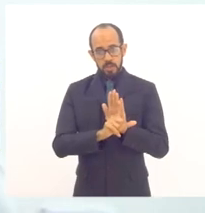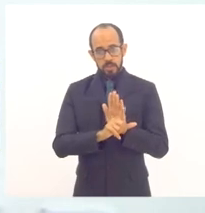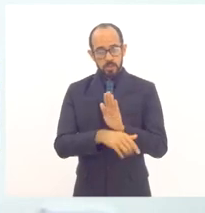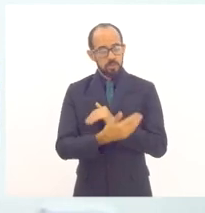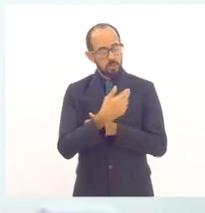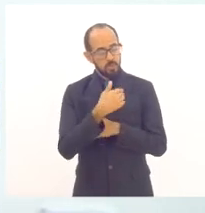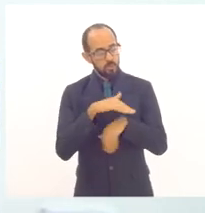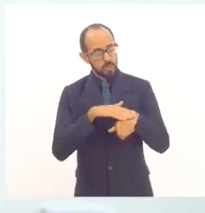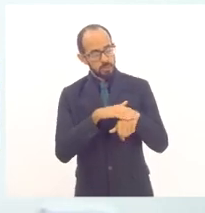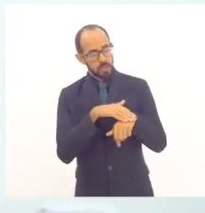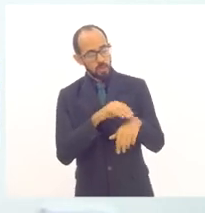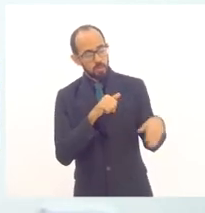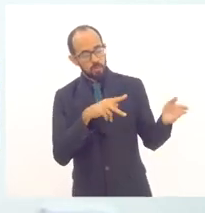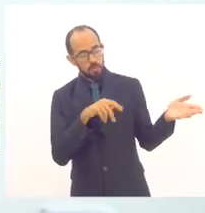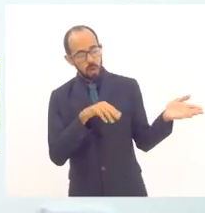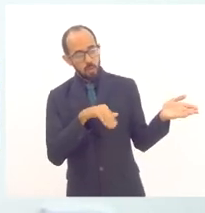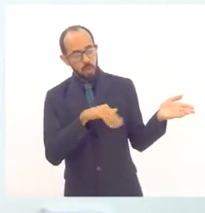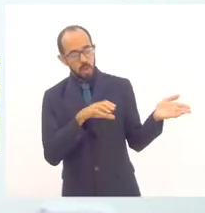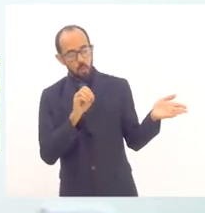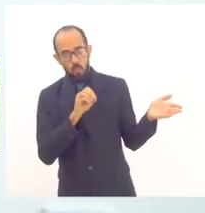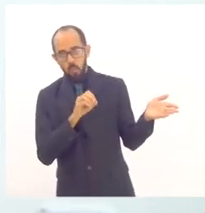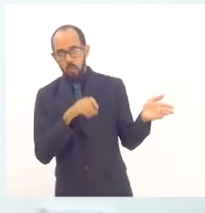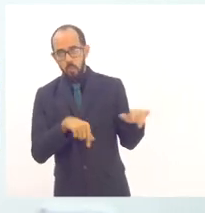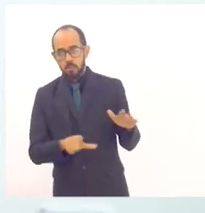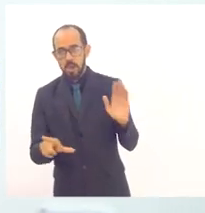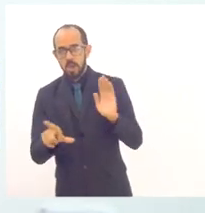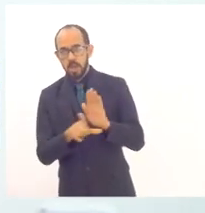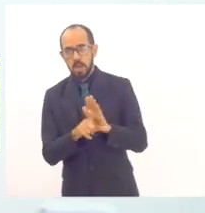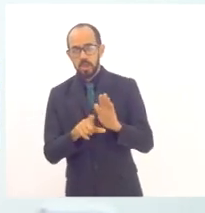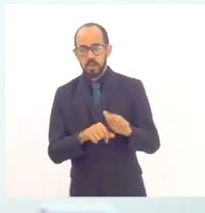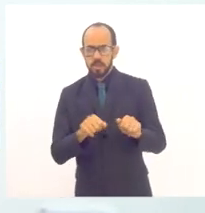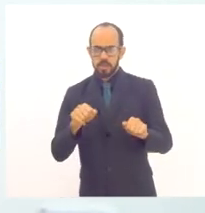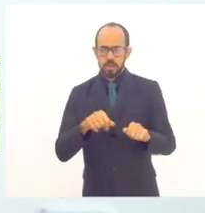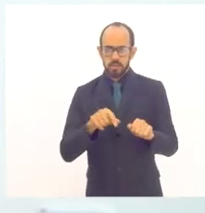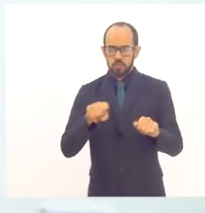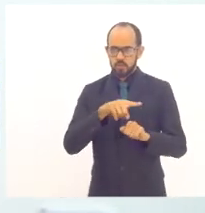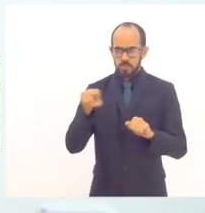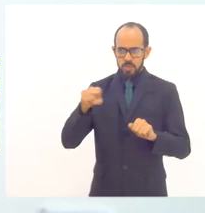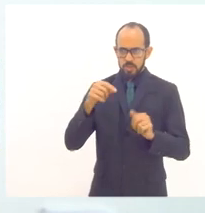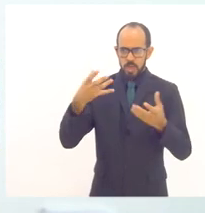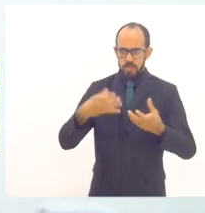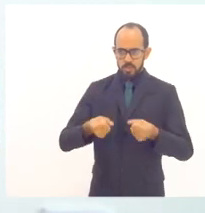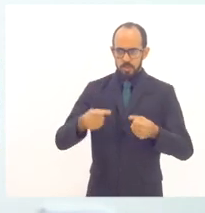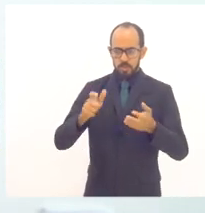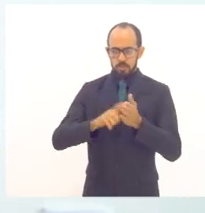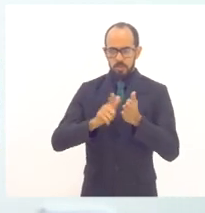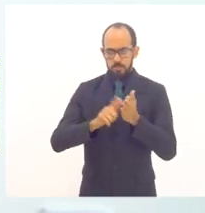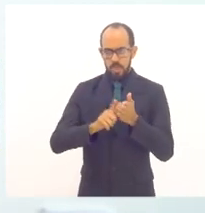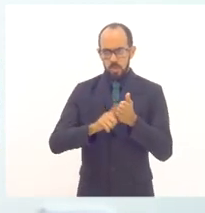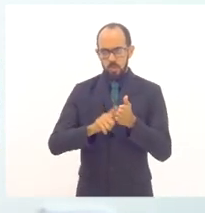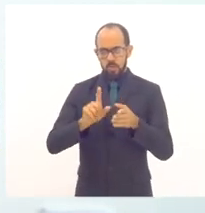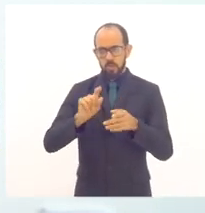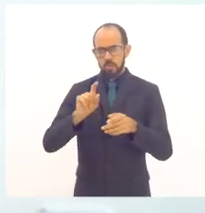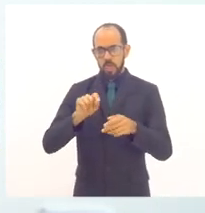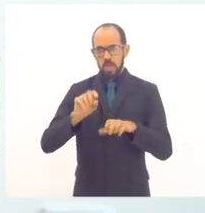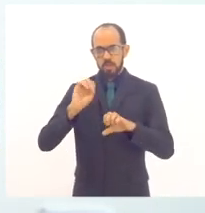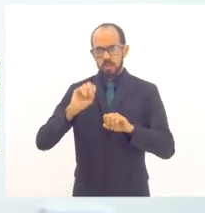Paulão, uma lei, eu acho que vocês receberam, Lourdinha, eles receberam a lei do ensino